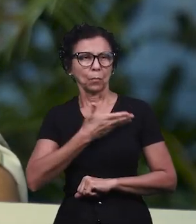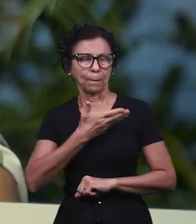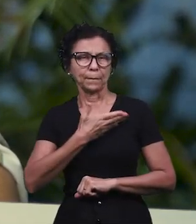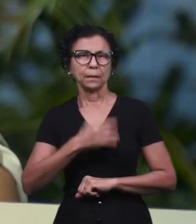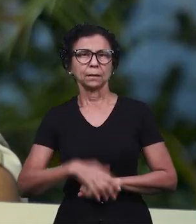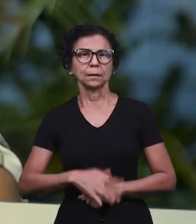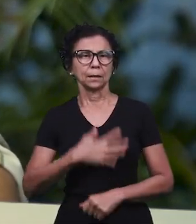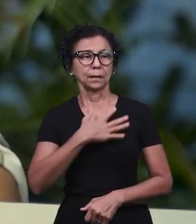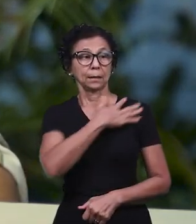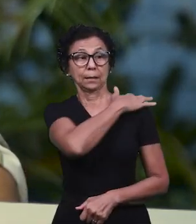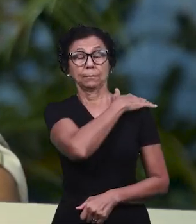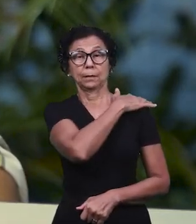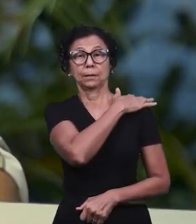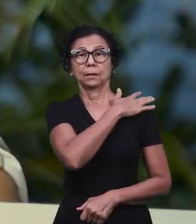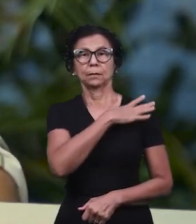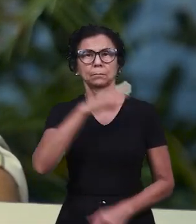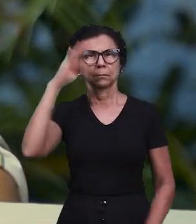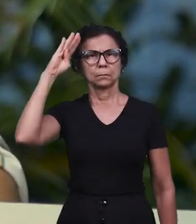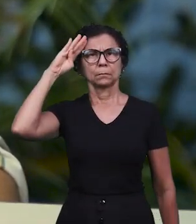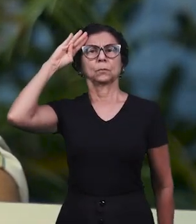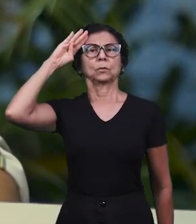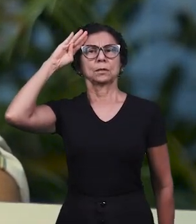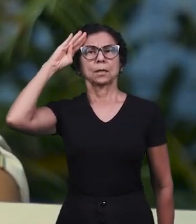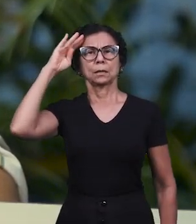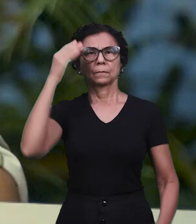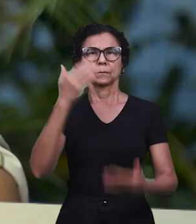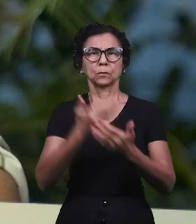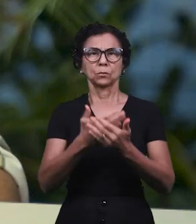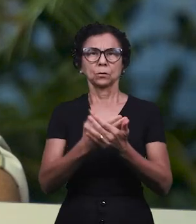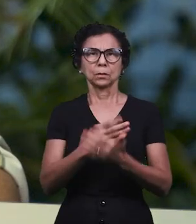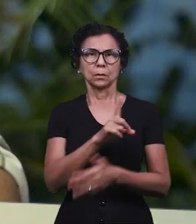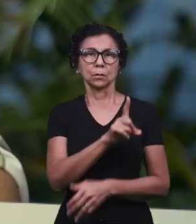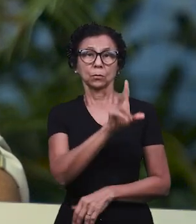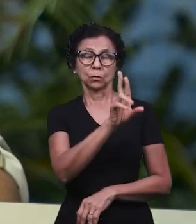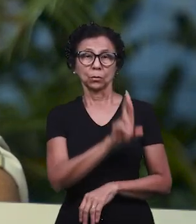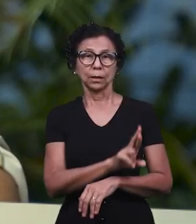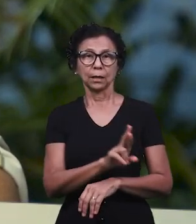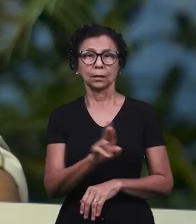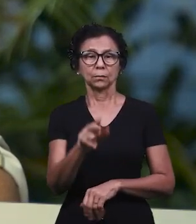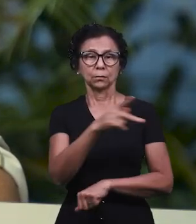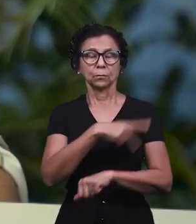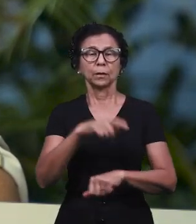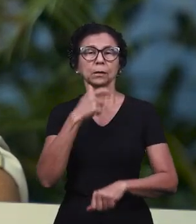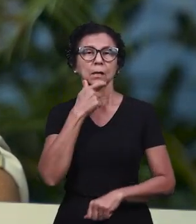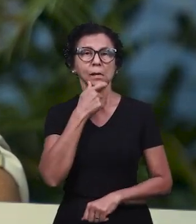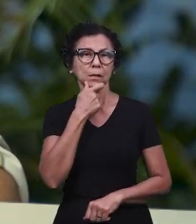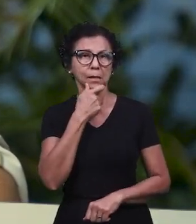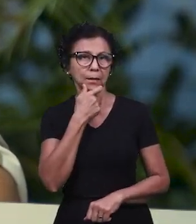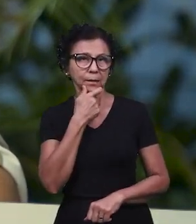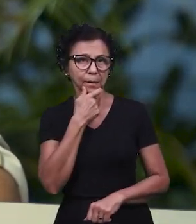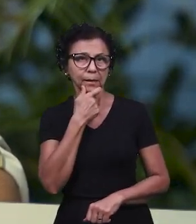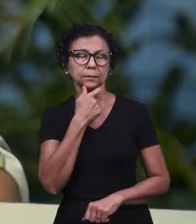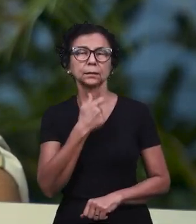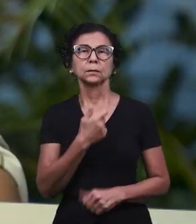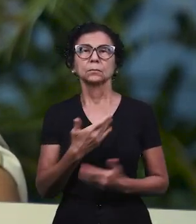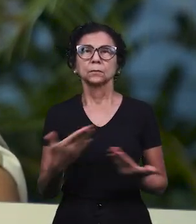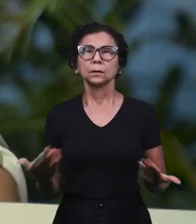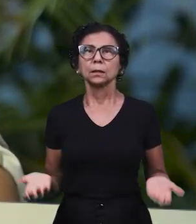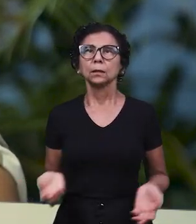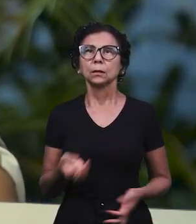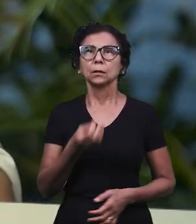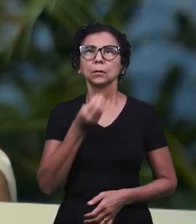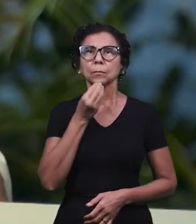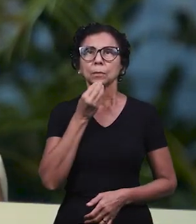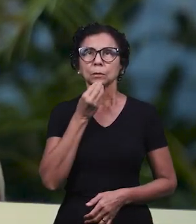Exército, que está nesse momento agora fazendo um doutorado lá na Inglaterra. Então existem oportunidades... Patrocinado